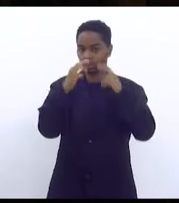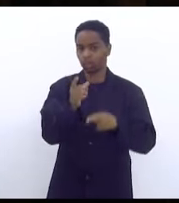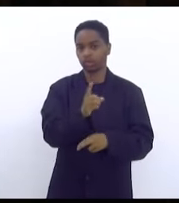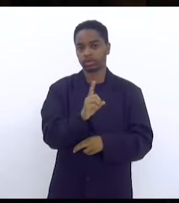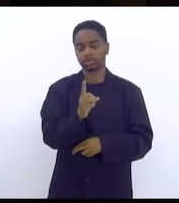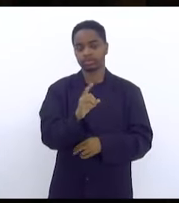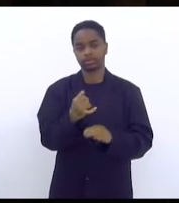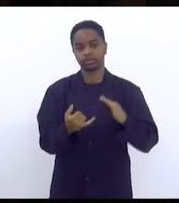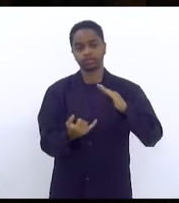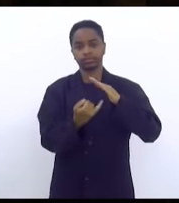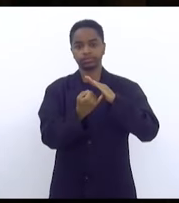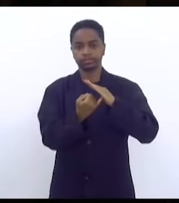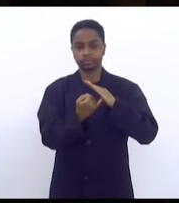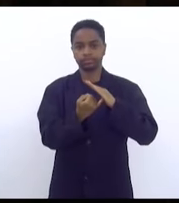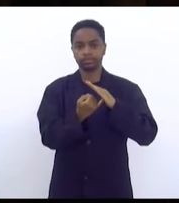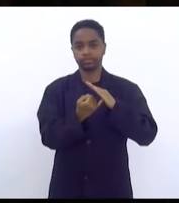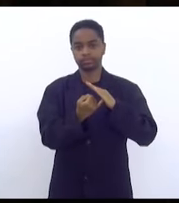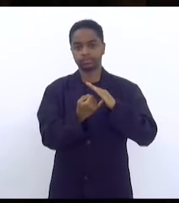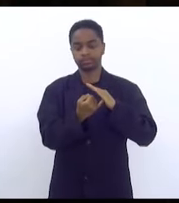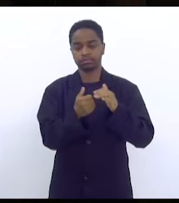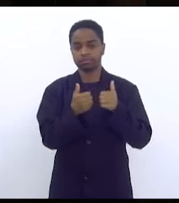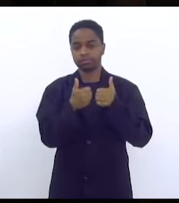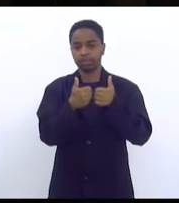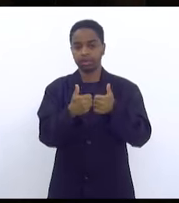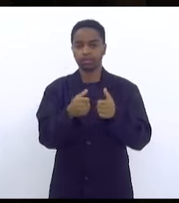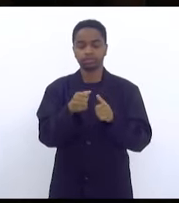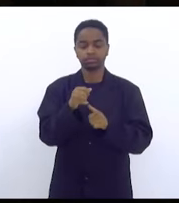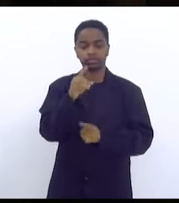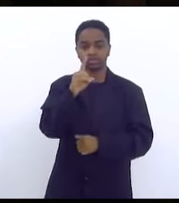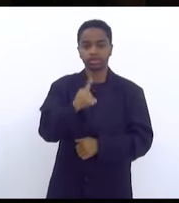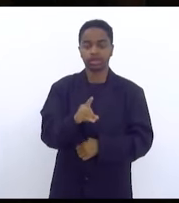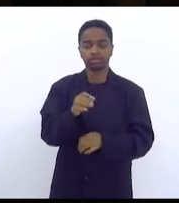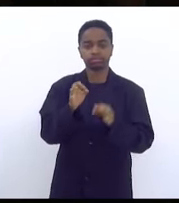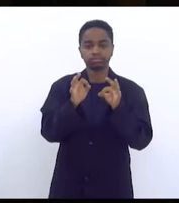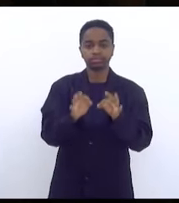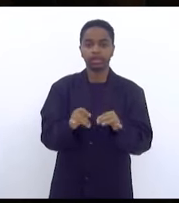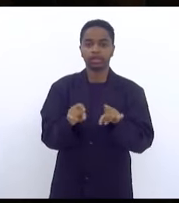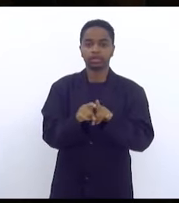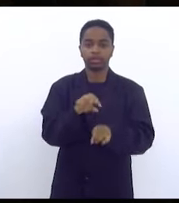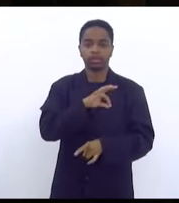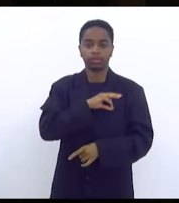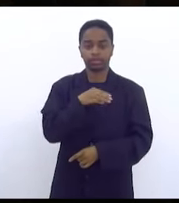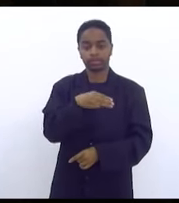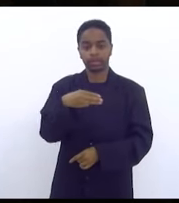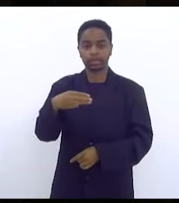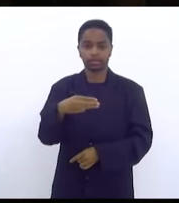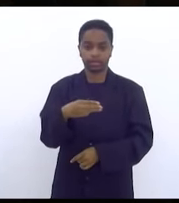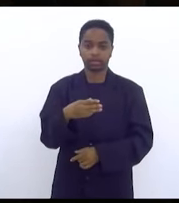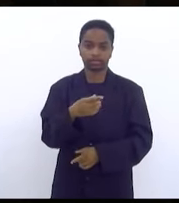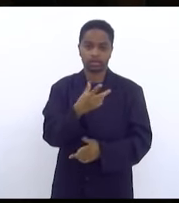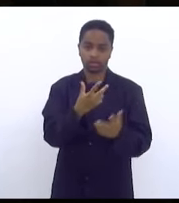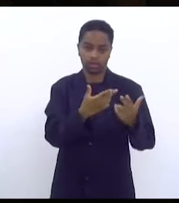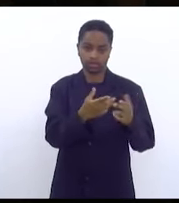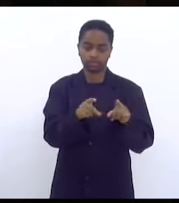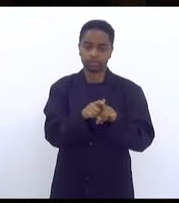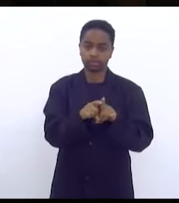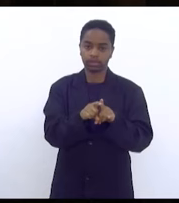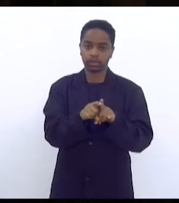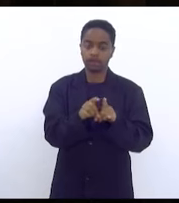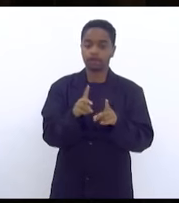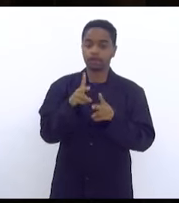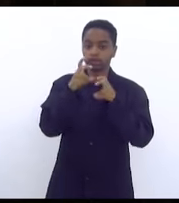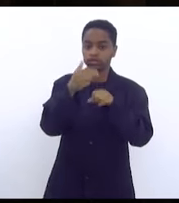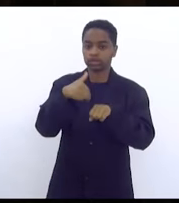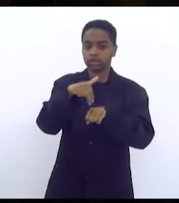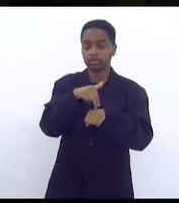com as instituições de bem, de direito, e a Polícia Militar é uma delas, e a Força Nacional